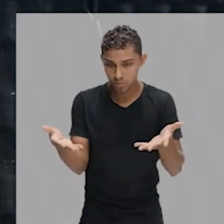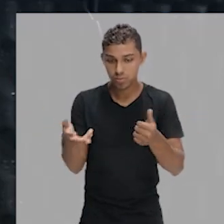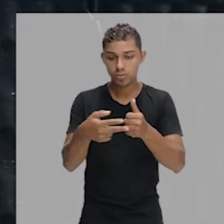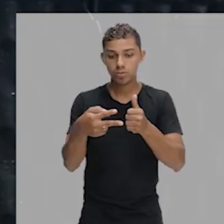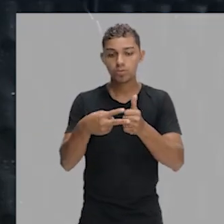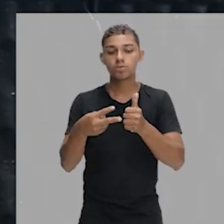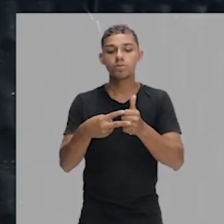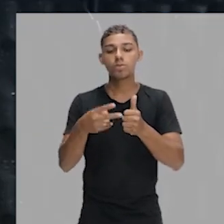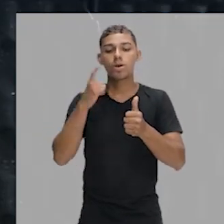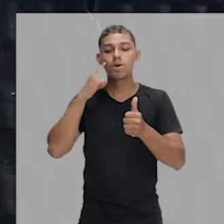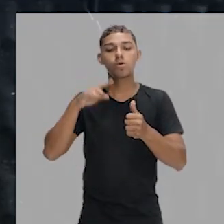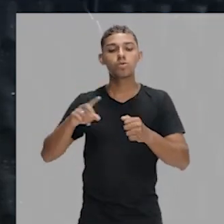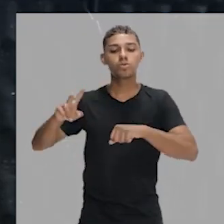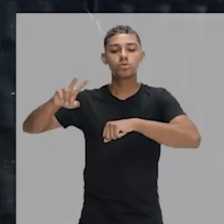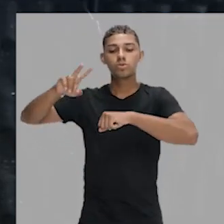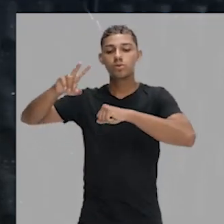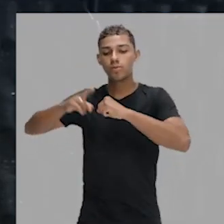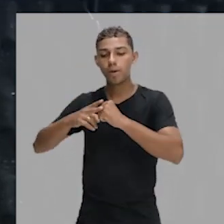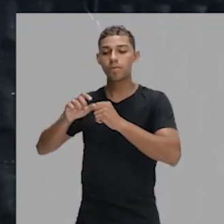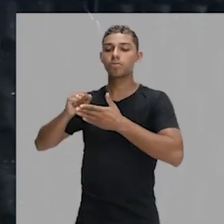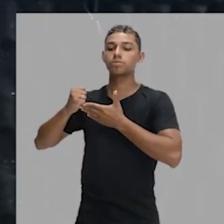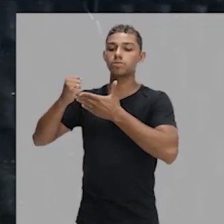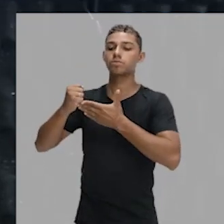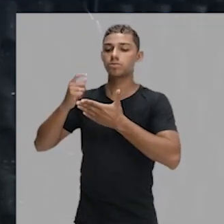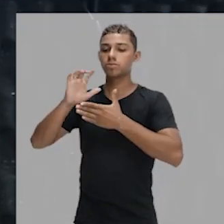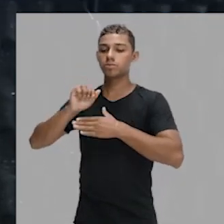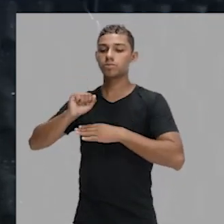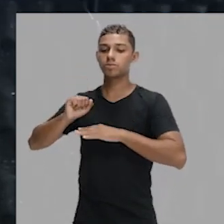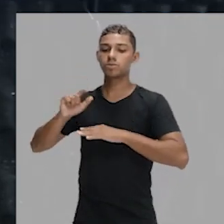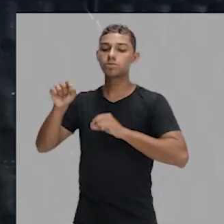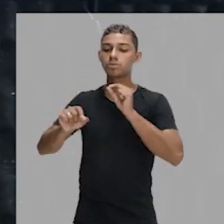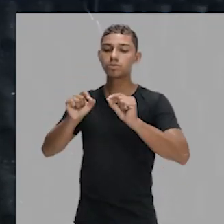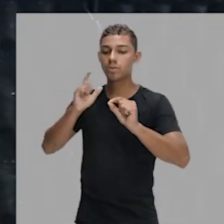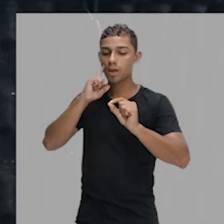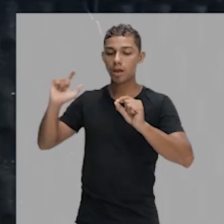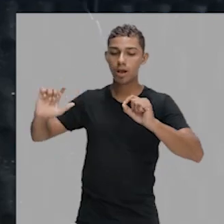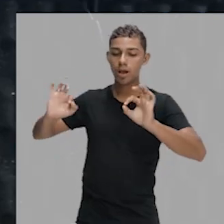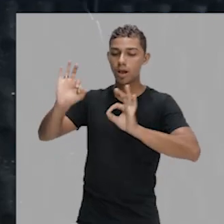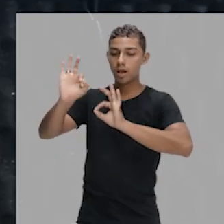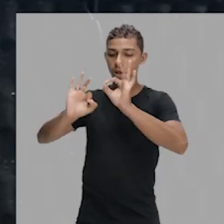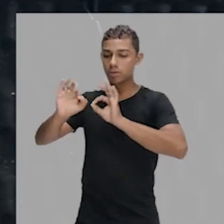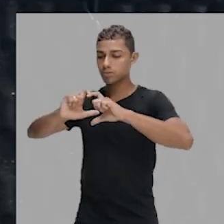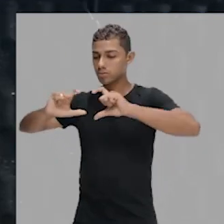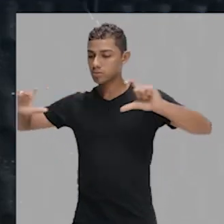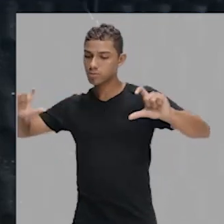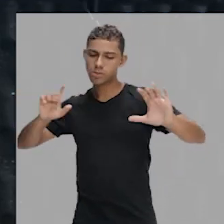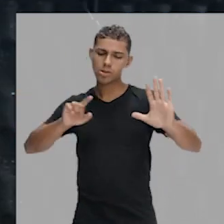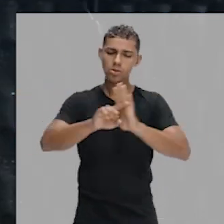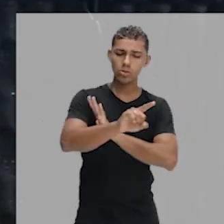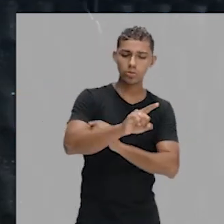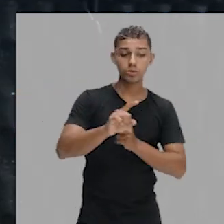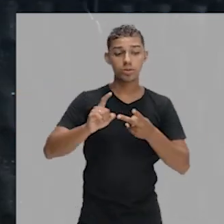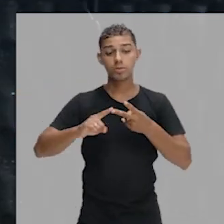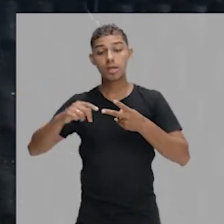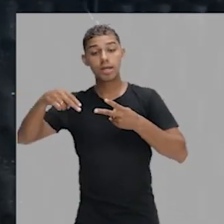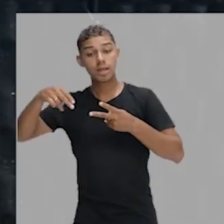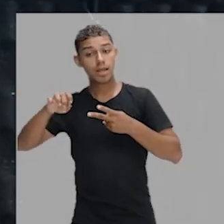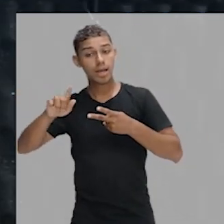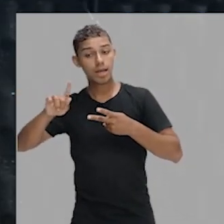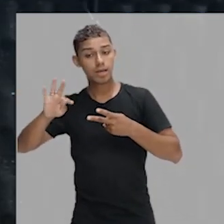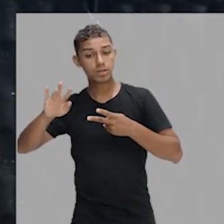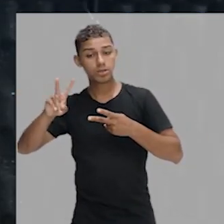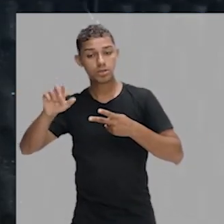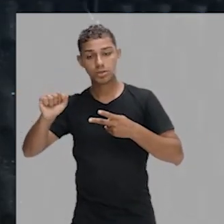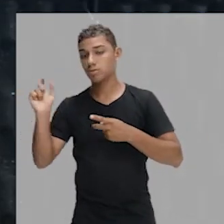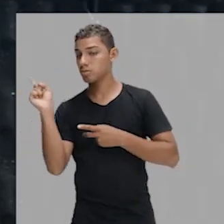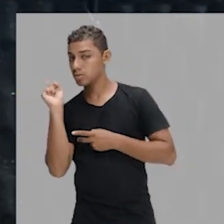auxiliares ajudam, eles assistem à formação das frases interrogativas e negativas. Por isso que,